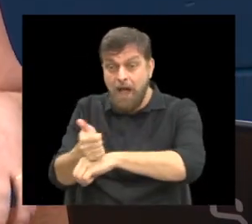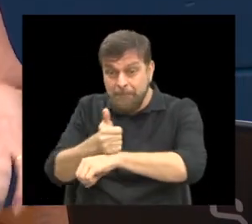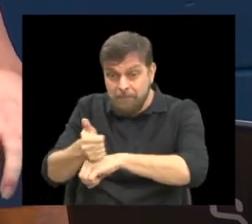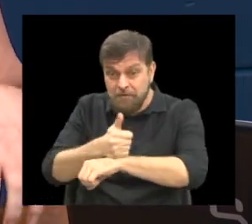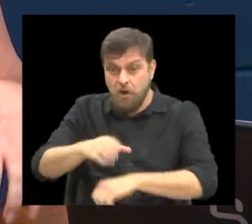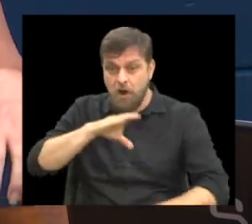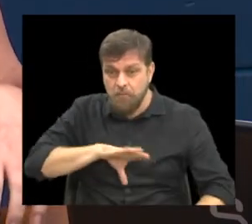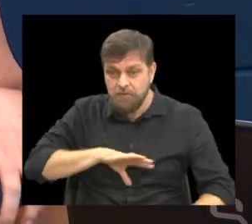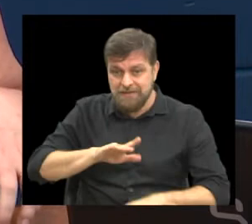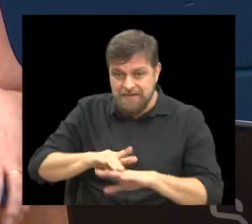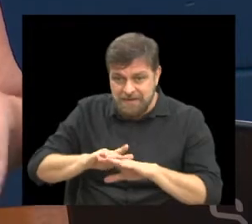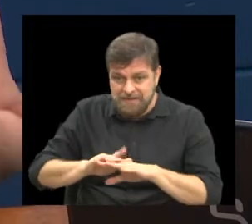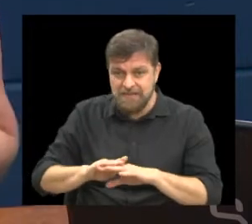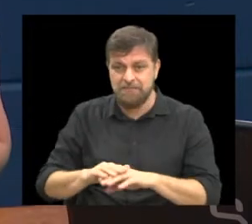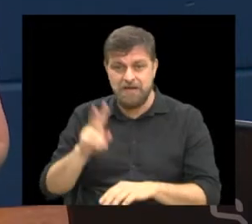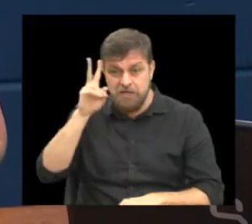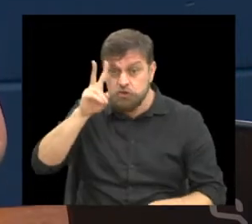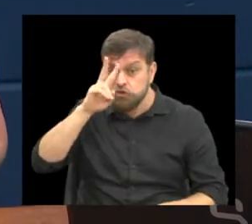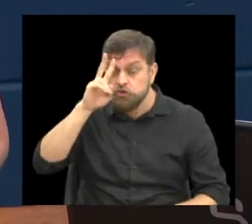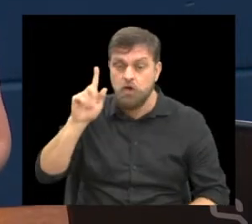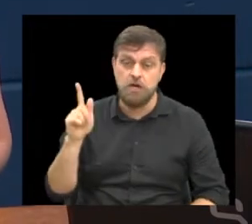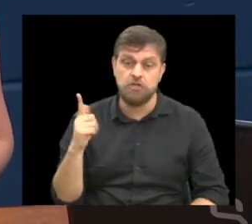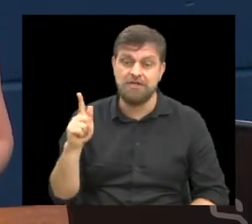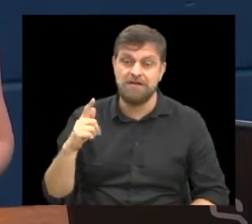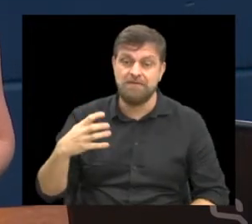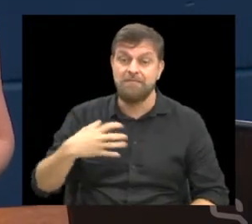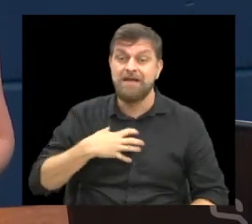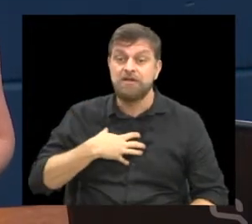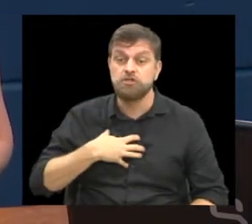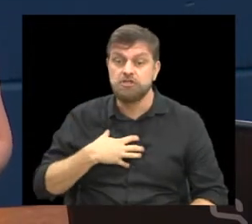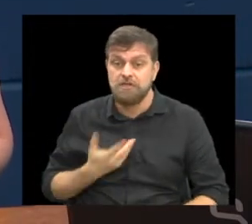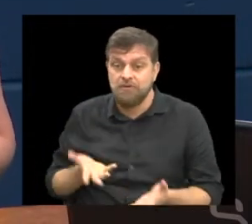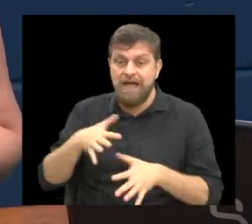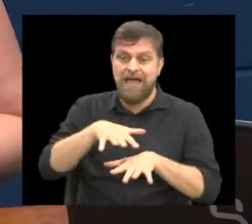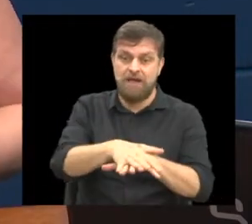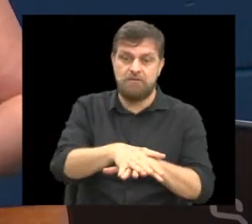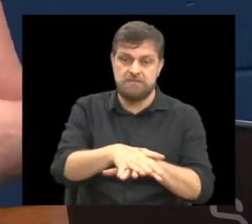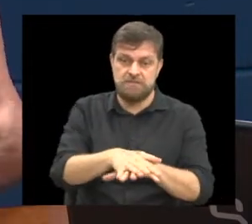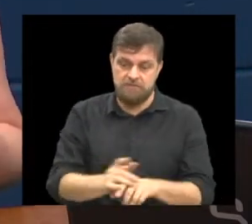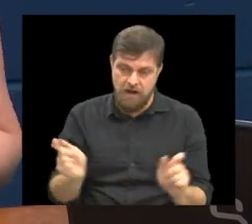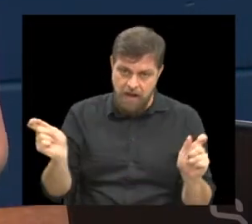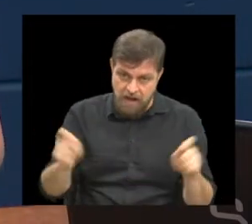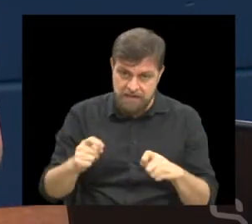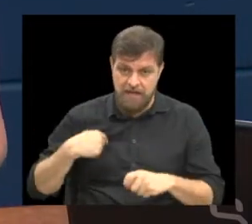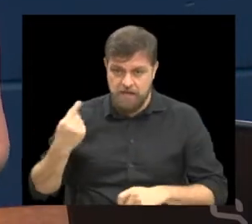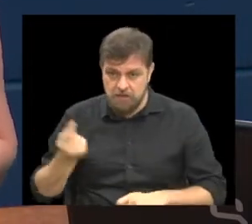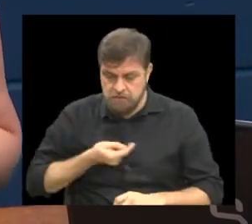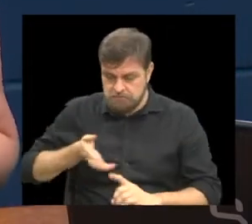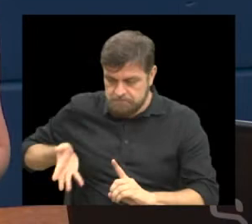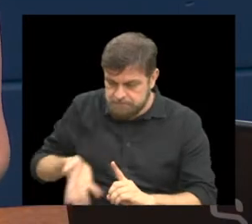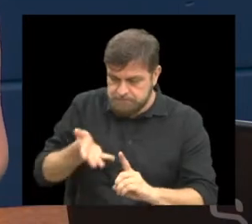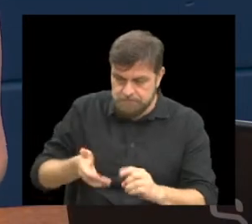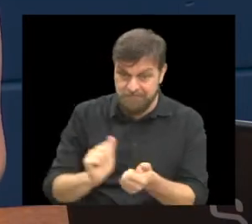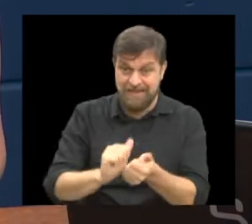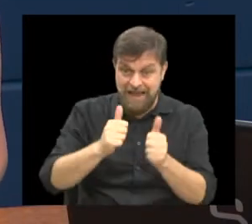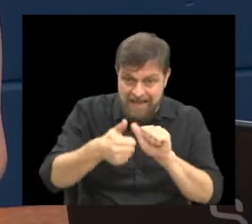português, matemática, história, geografia, mas de uma forma inclusiva, que nós, na verdade, adaptamos tudo